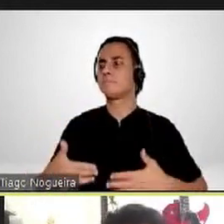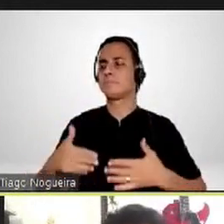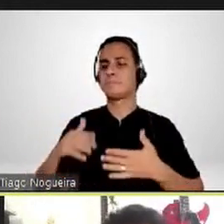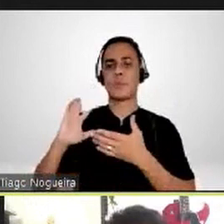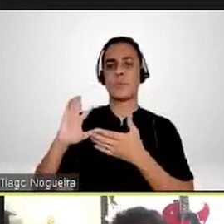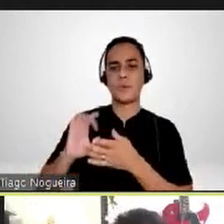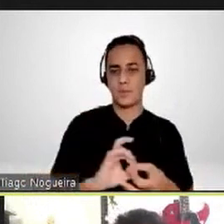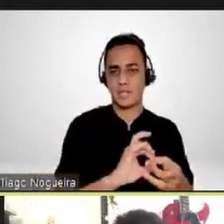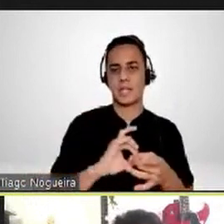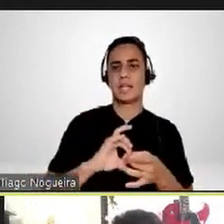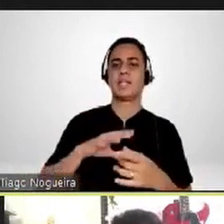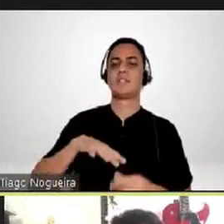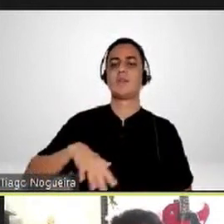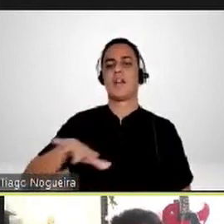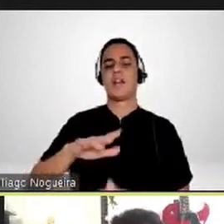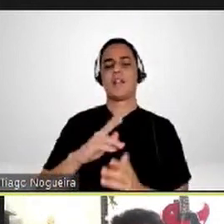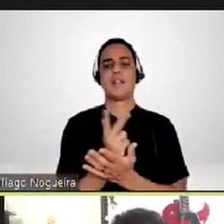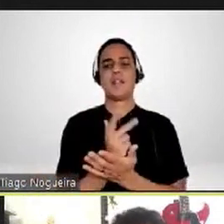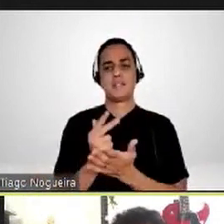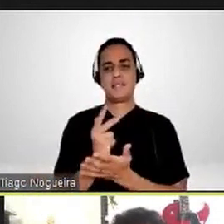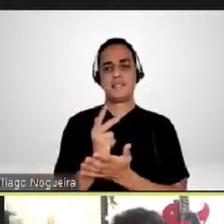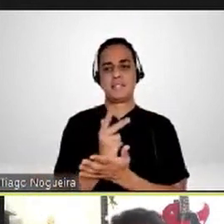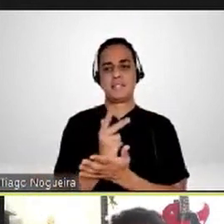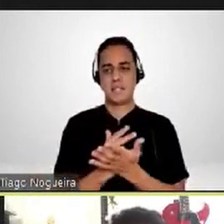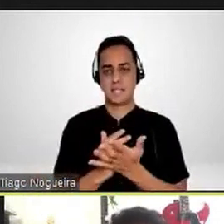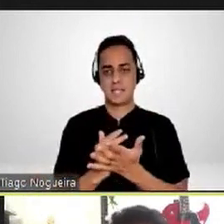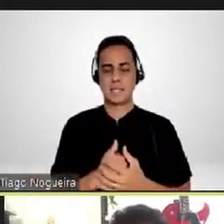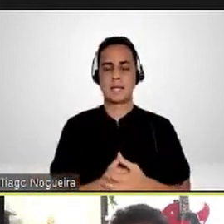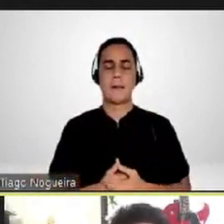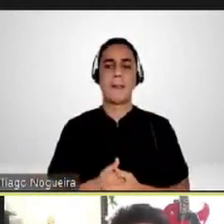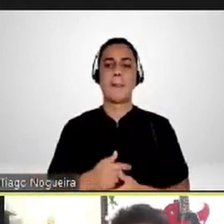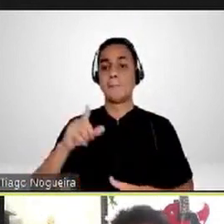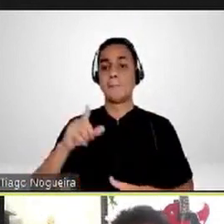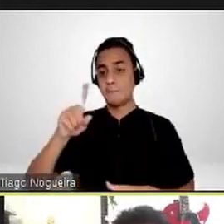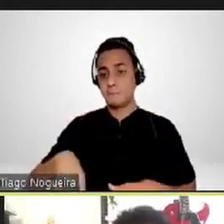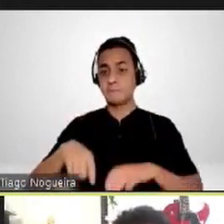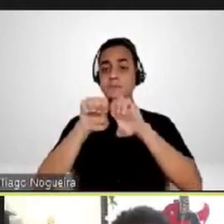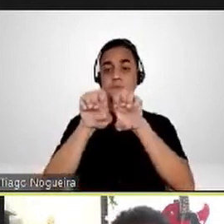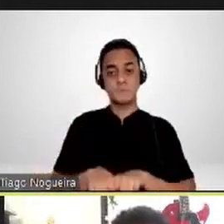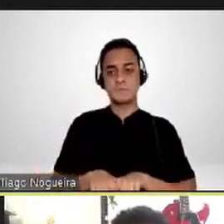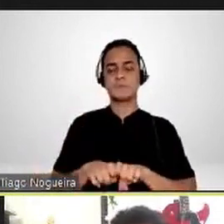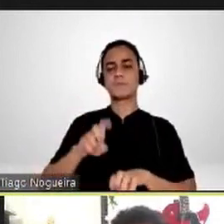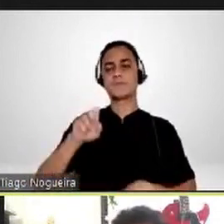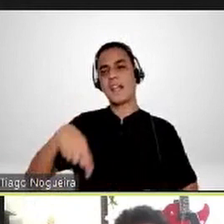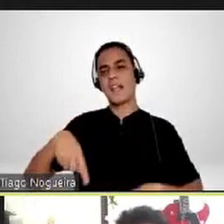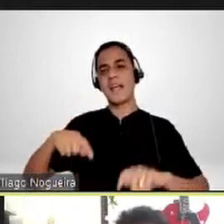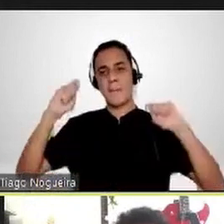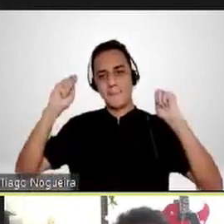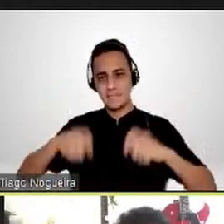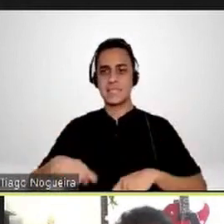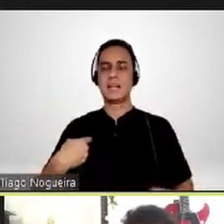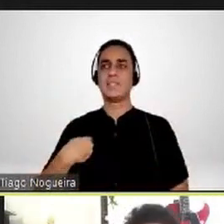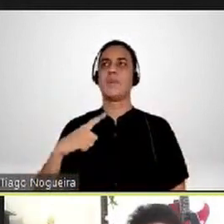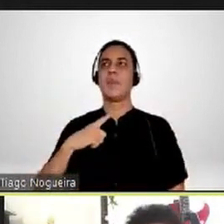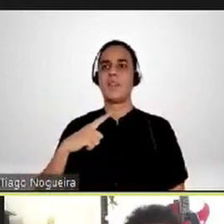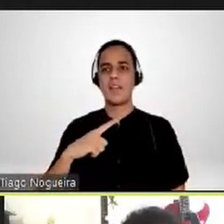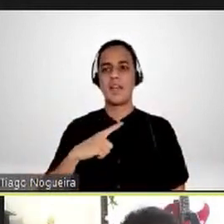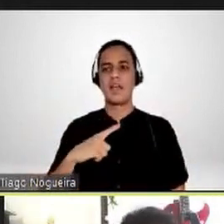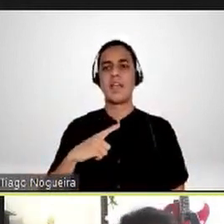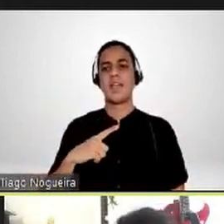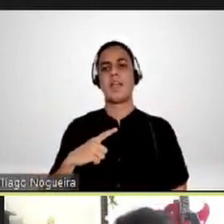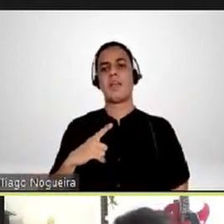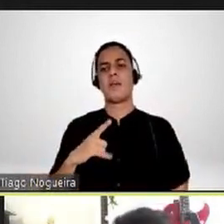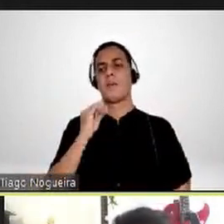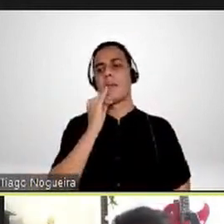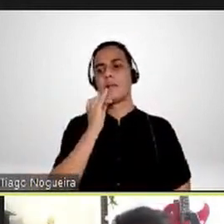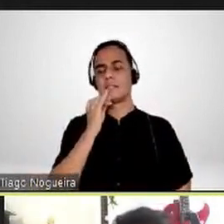desenho? São essas estruturas, são as capacidades que eu tenho a capacidade que eu